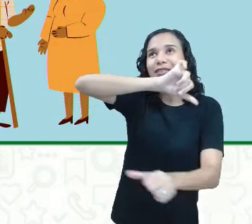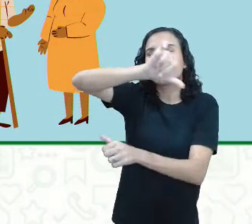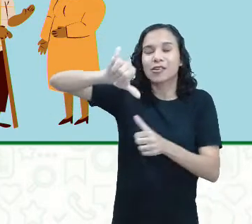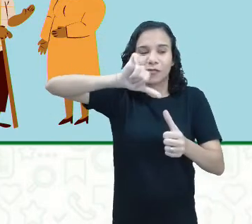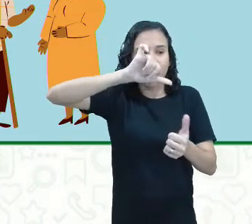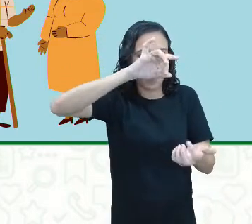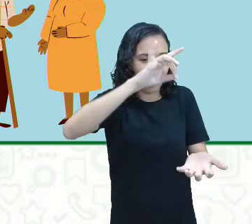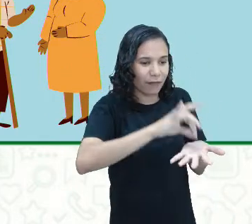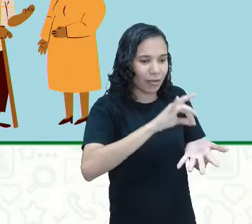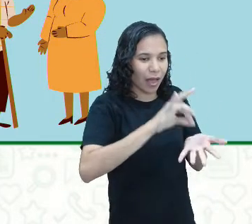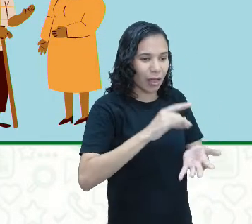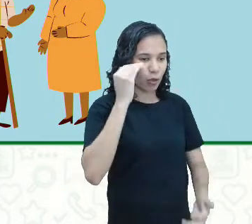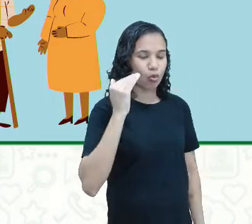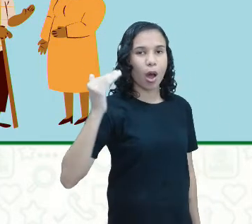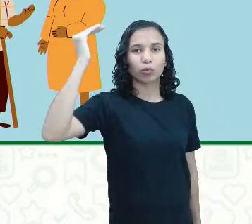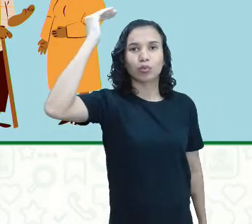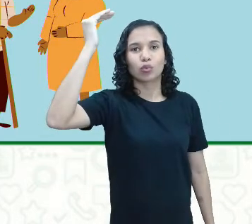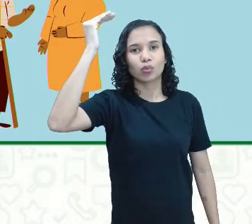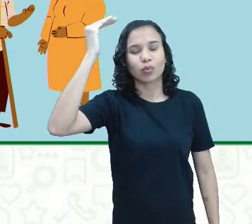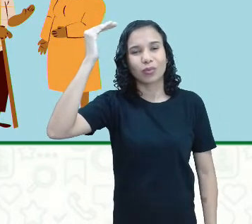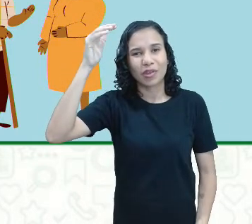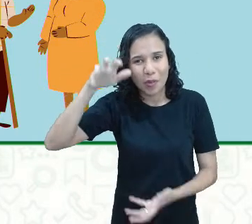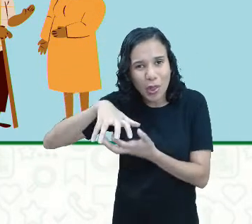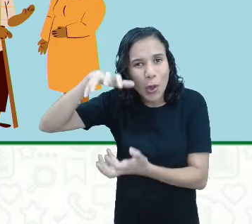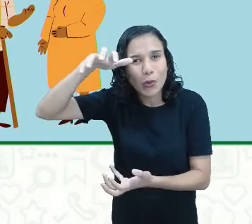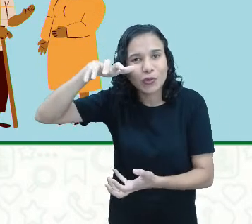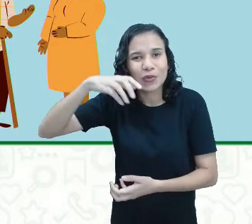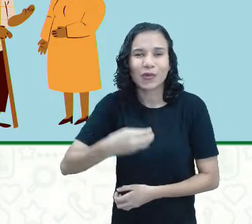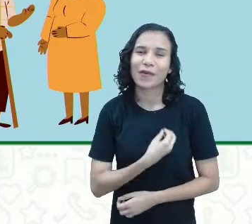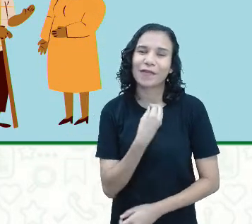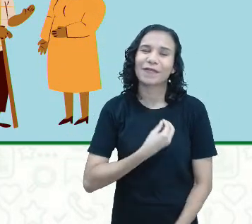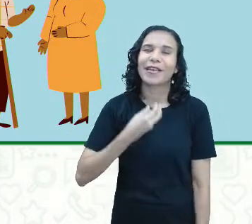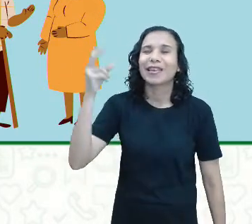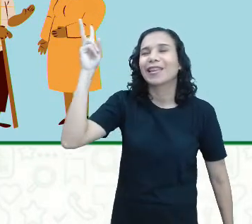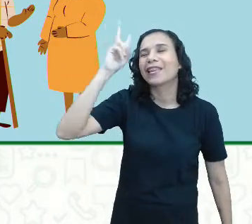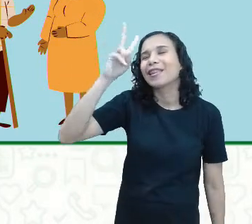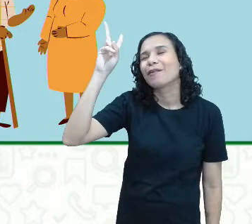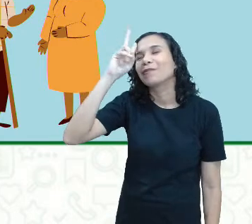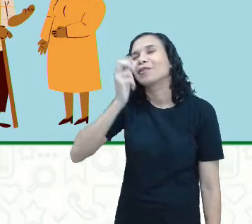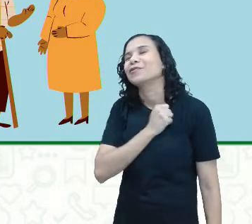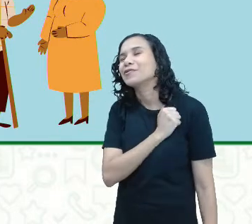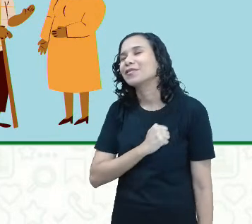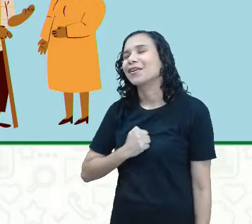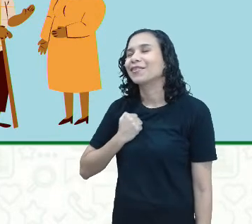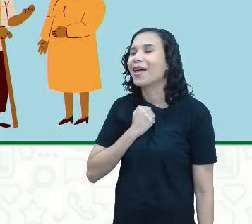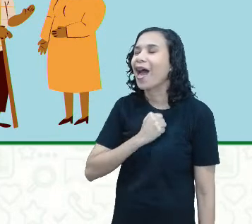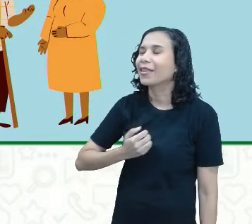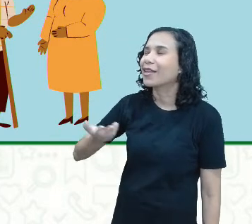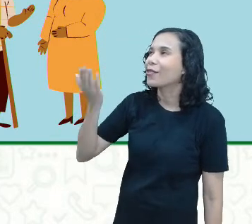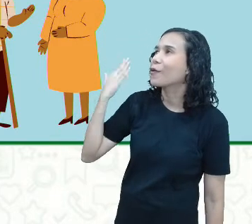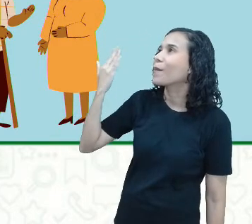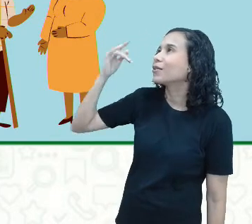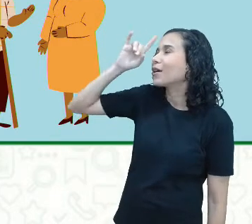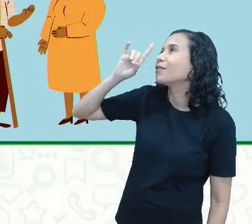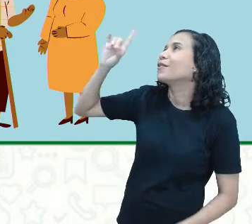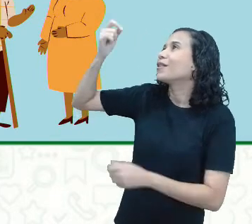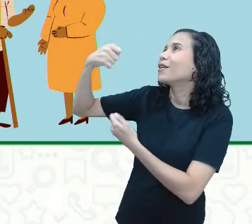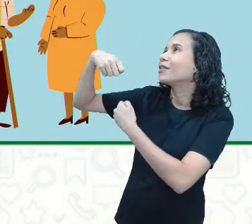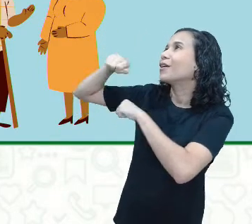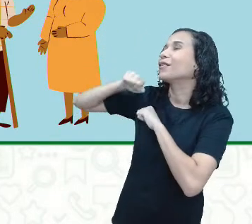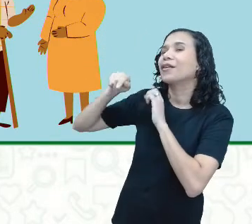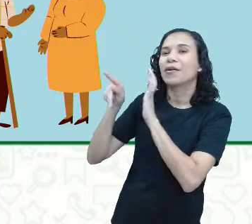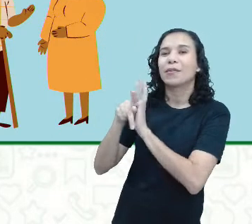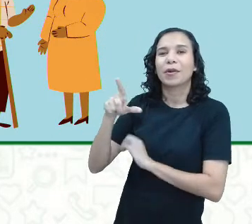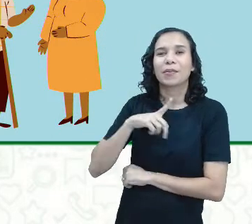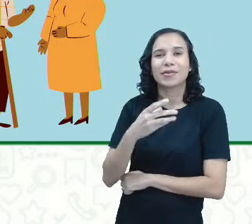na maturidade. E o idoso vive de recordações de um passado que Deus o privilegiou da